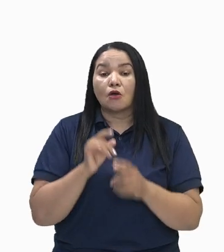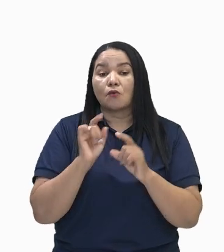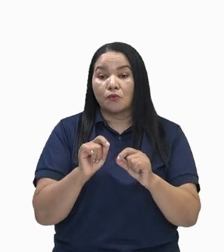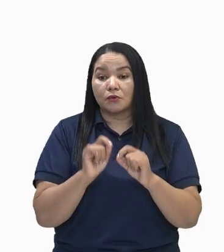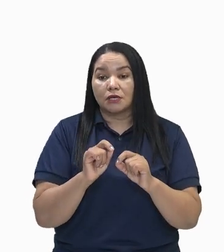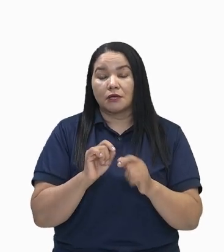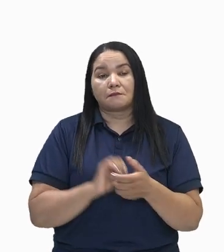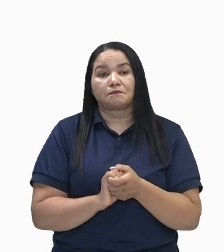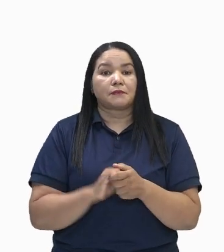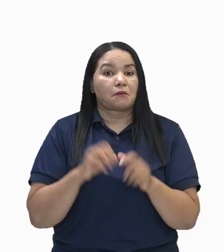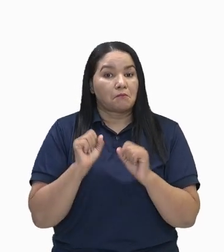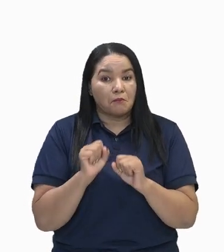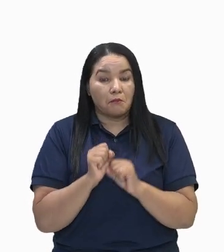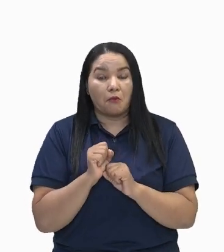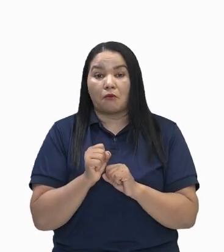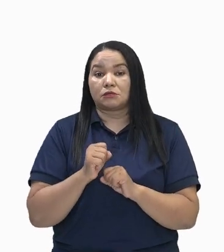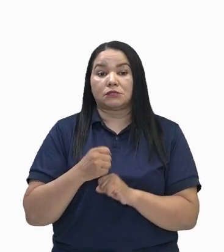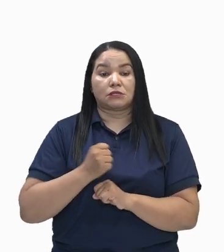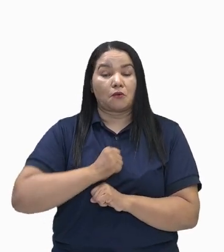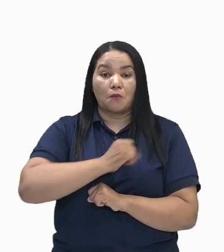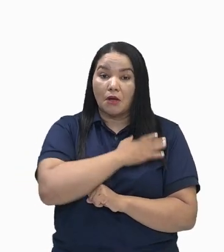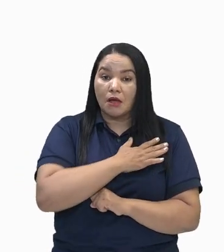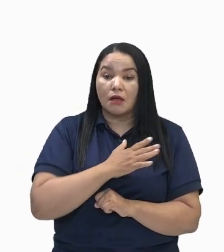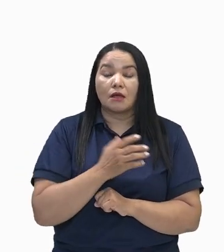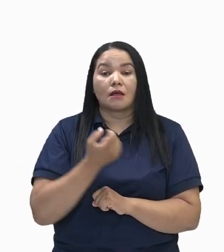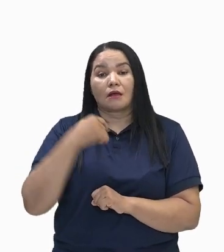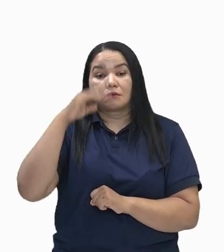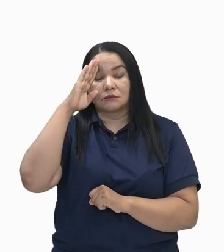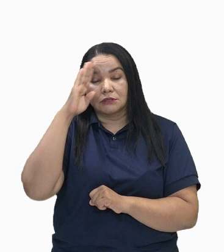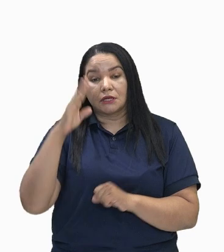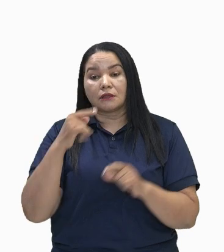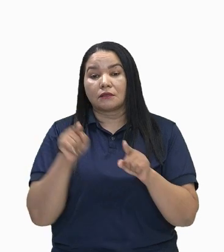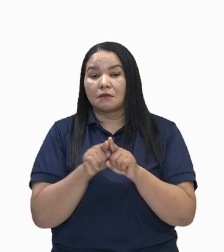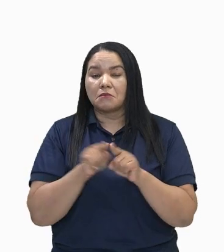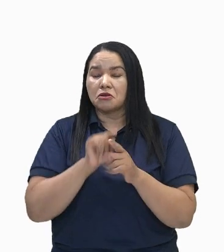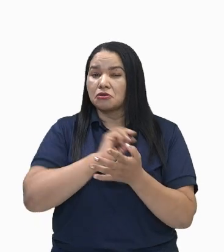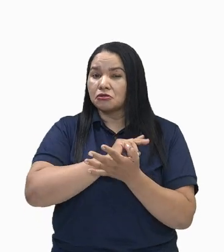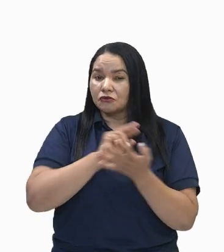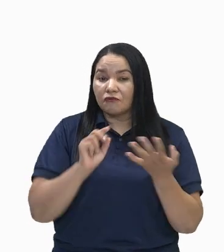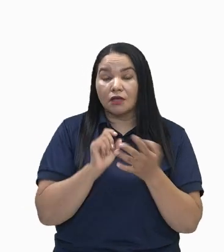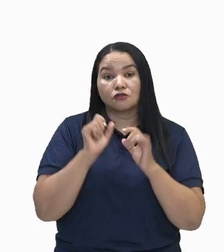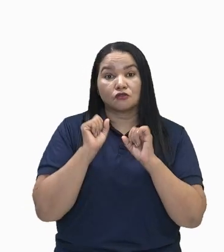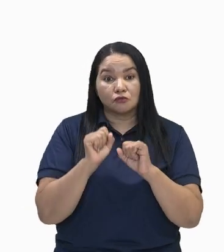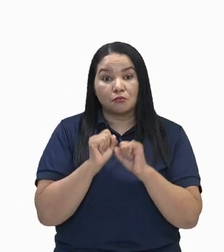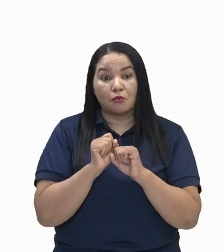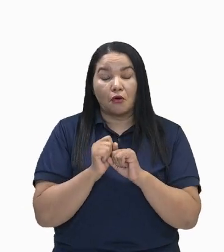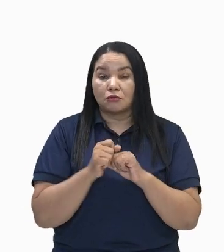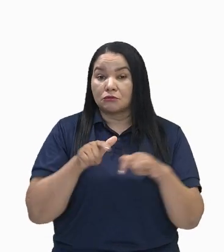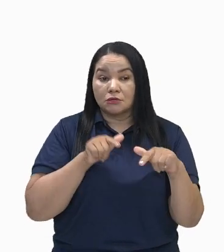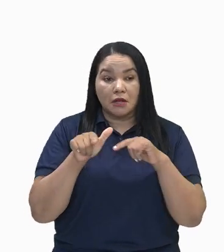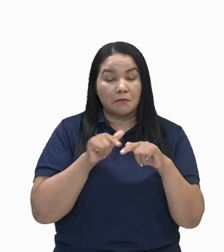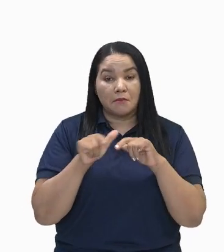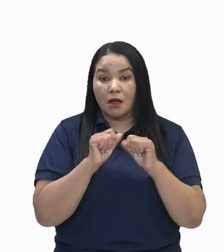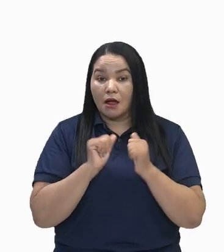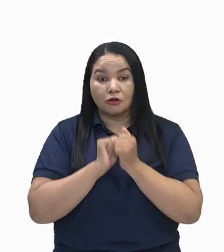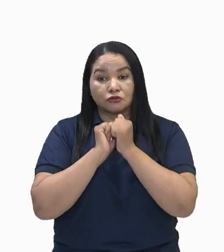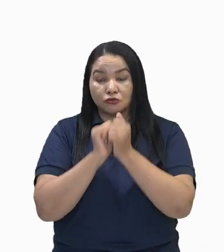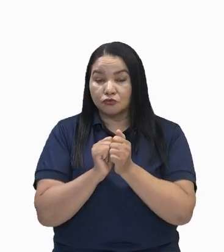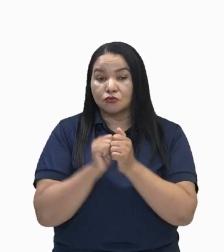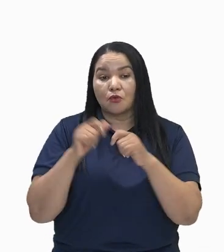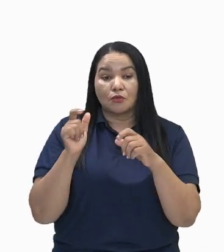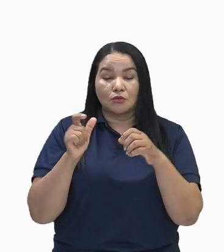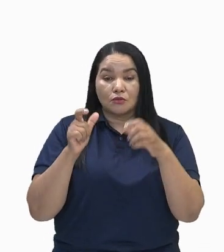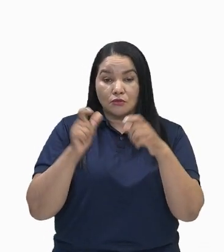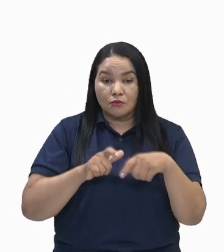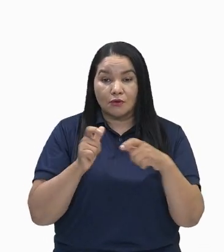o Exército, a Aeronáutica, a Marinha, que fazem ali acesso às nossas comunidades